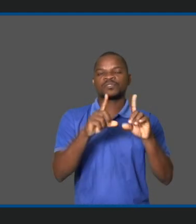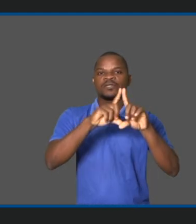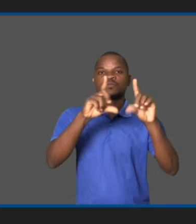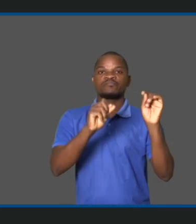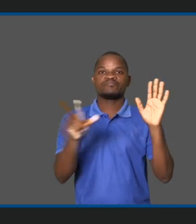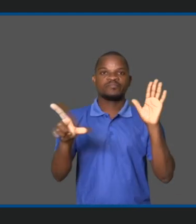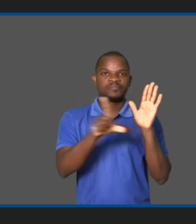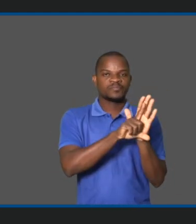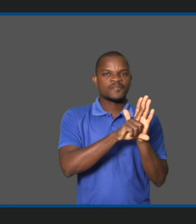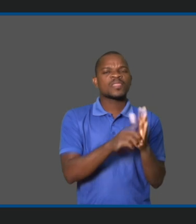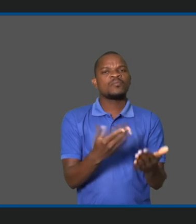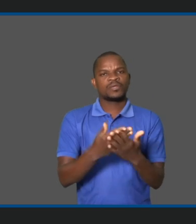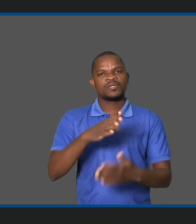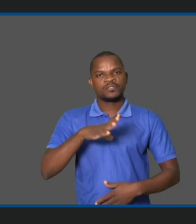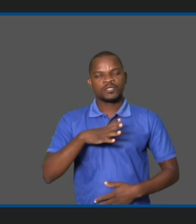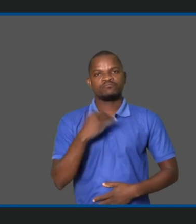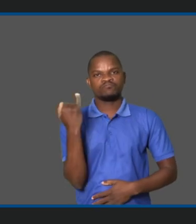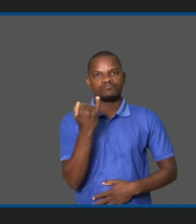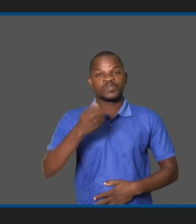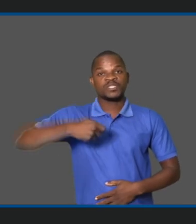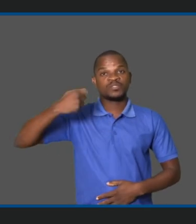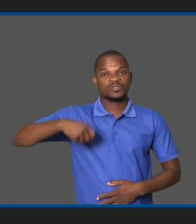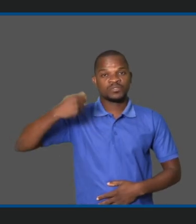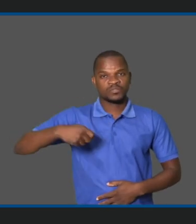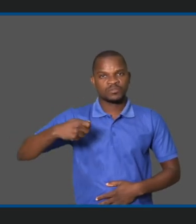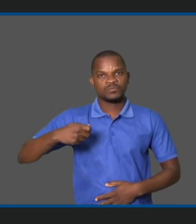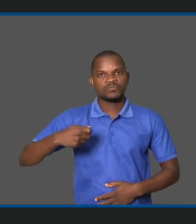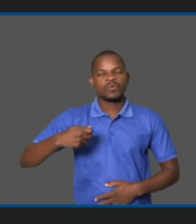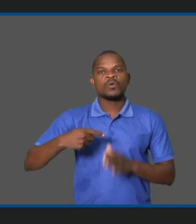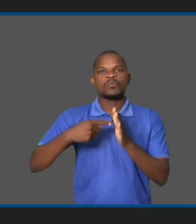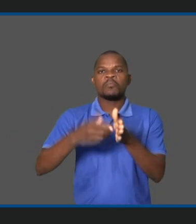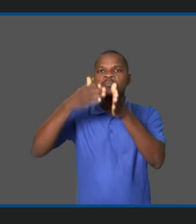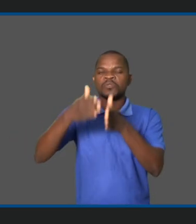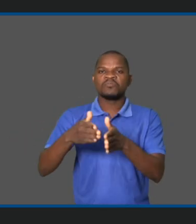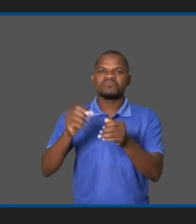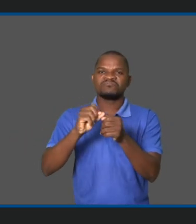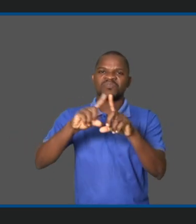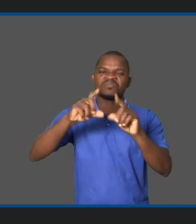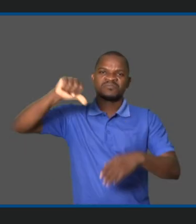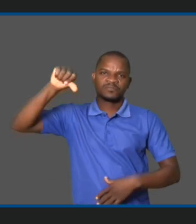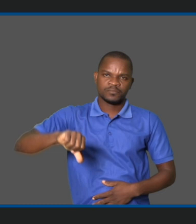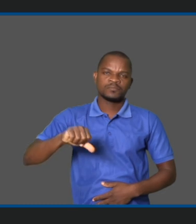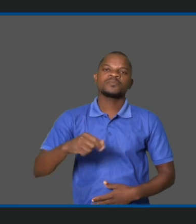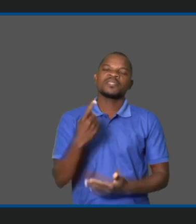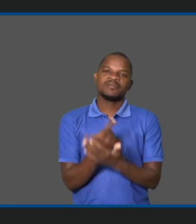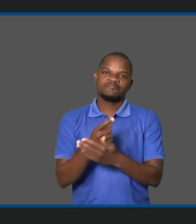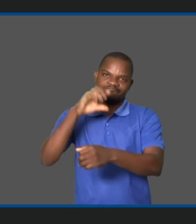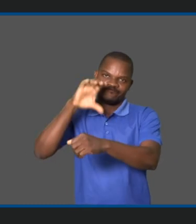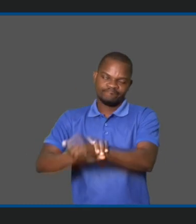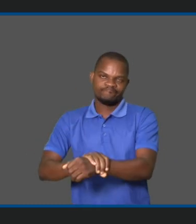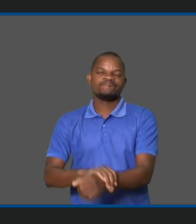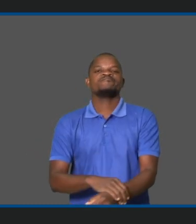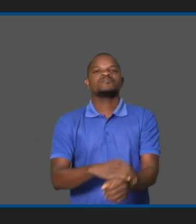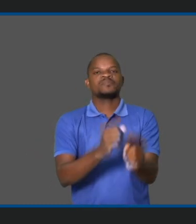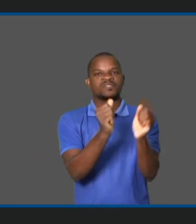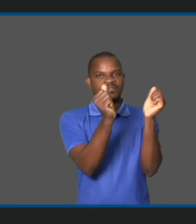aquela pessoa cometeu alguma irregularidade, ela devia prender e levar aquele direito para julgar,